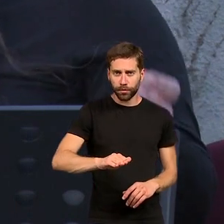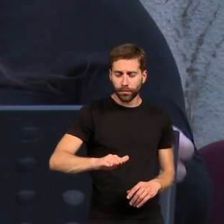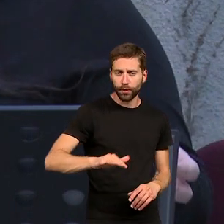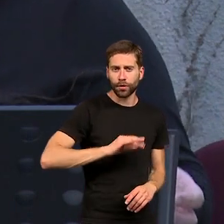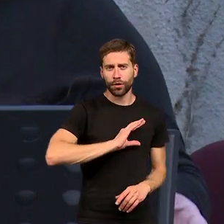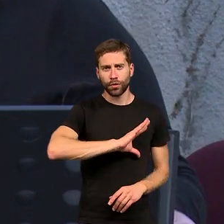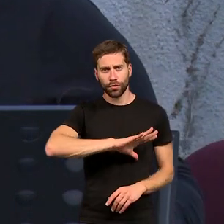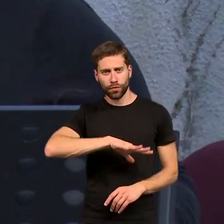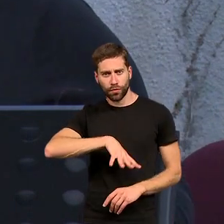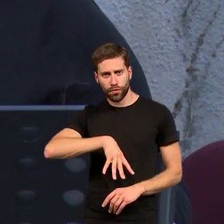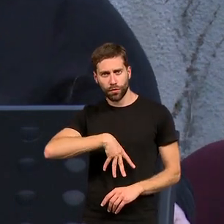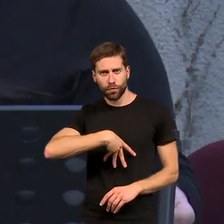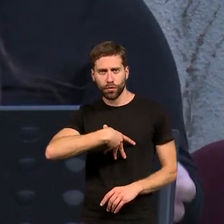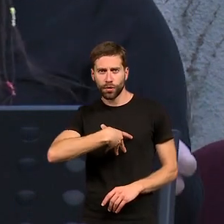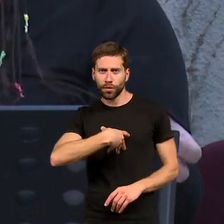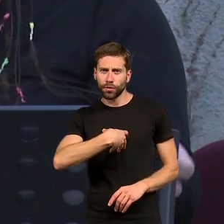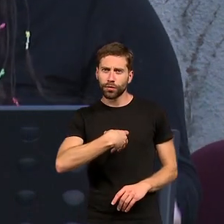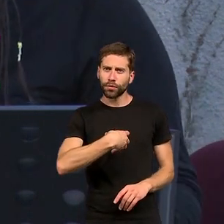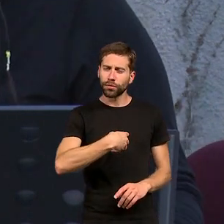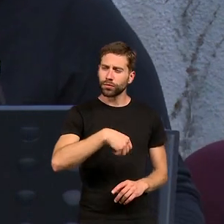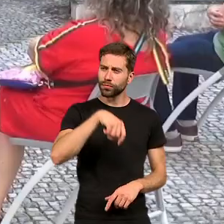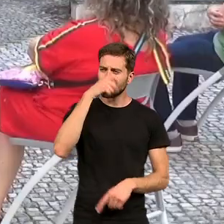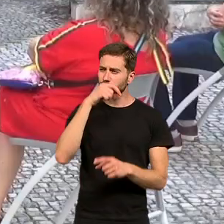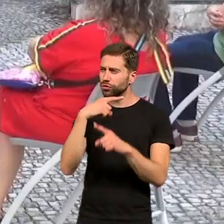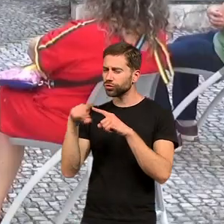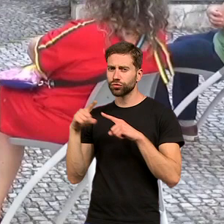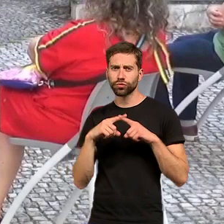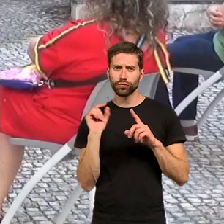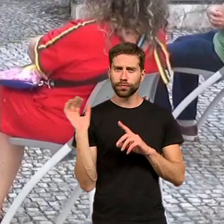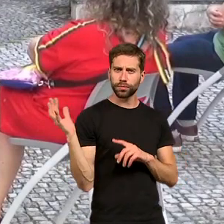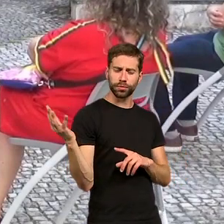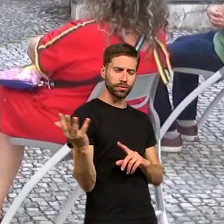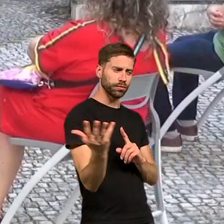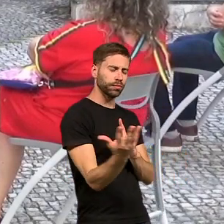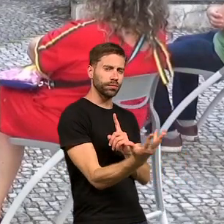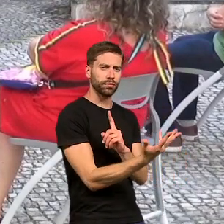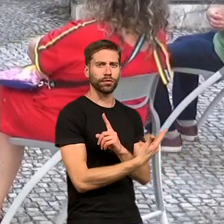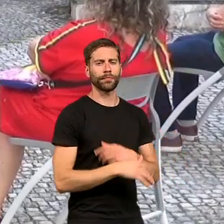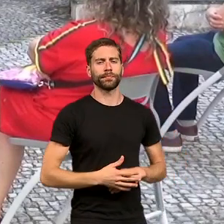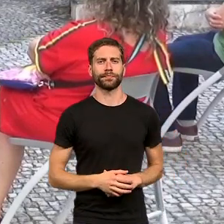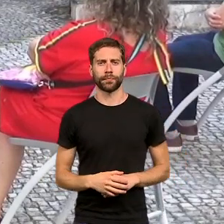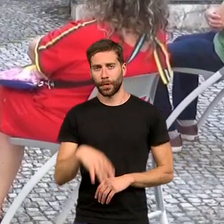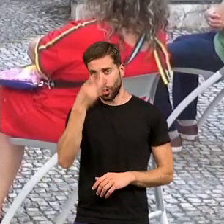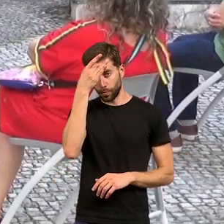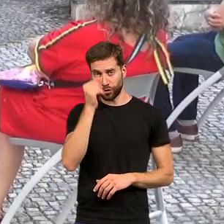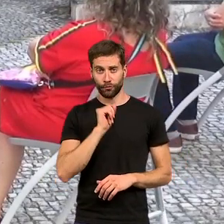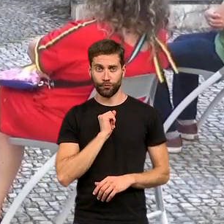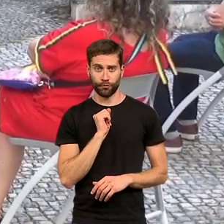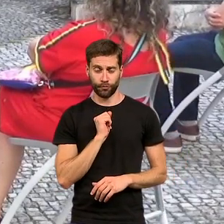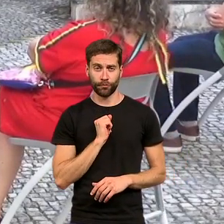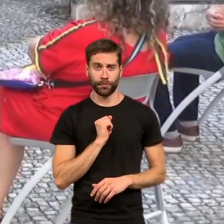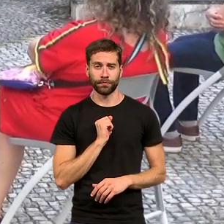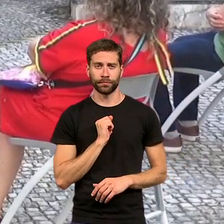donde el mundo es un chocolatín. Eu acho que haver